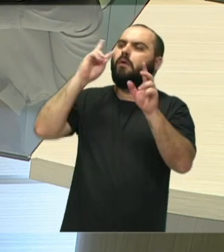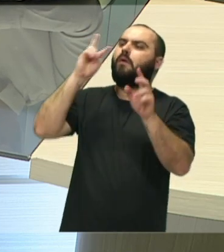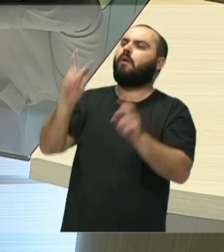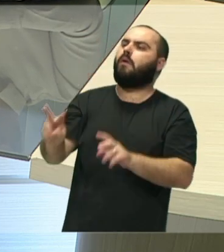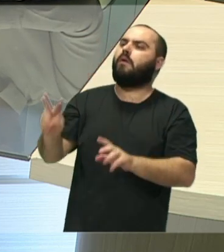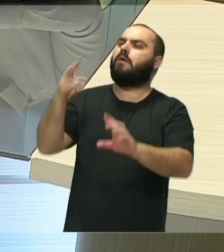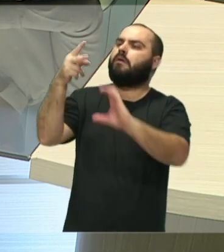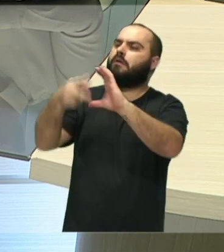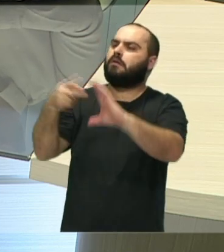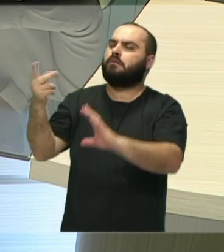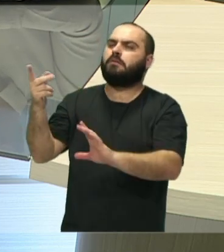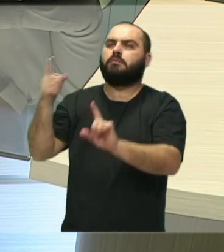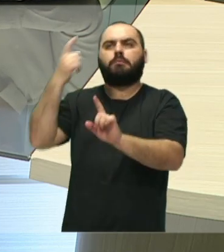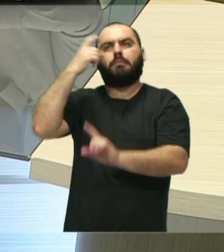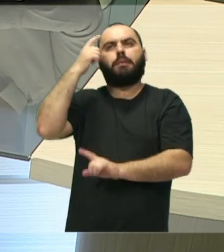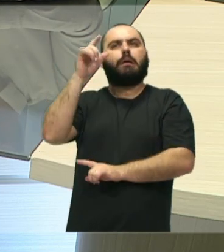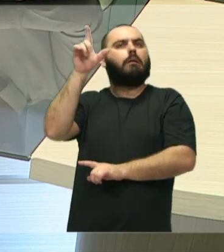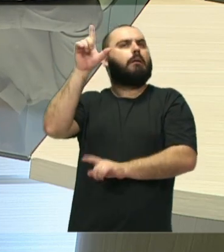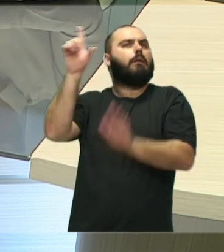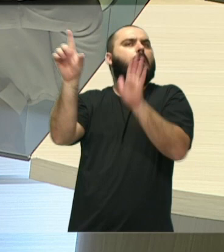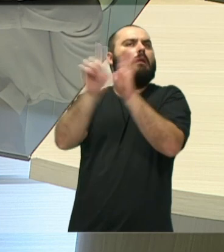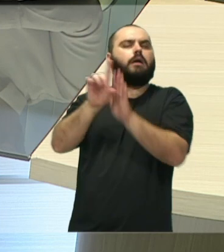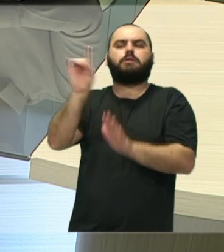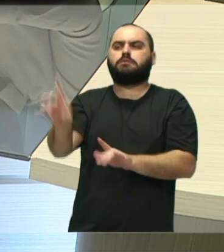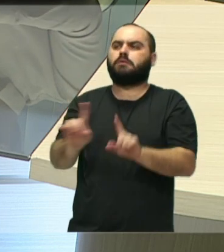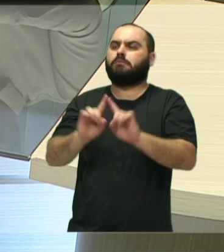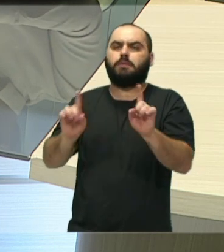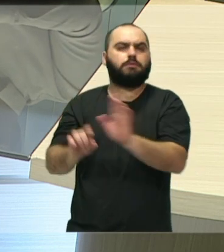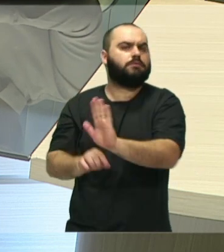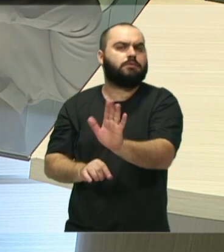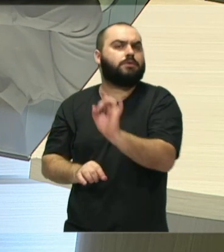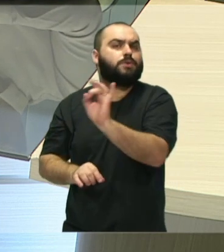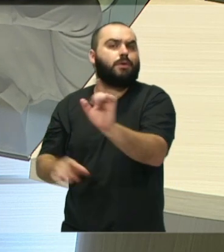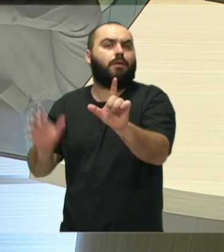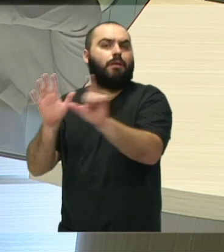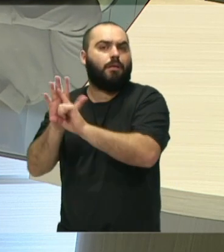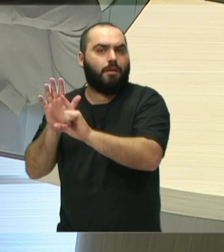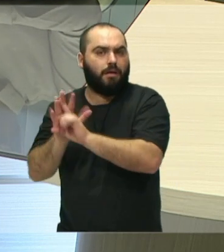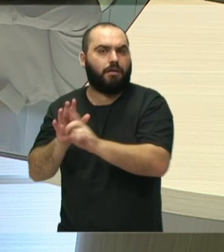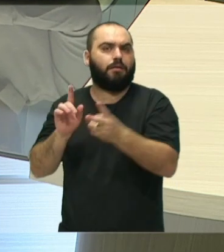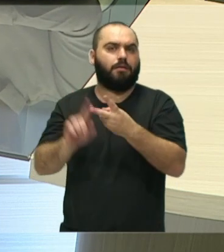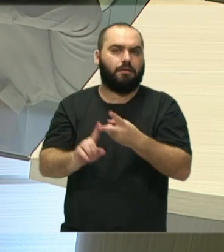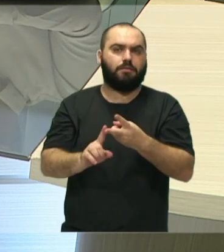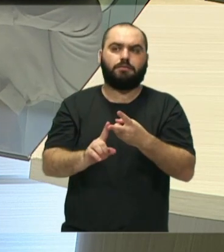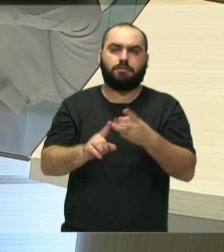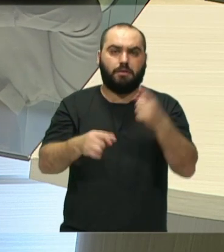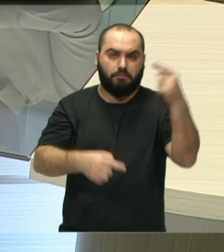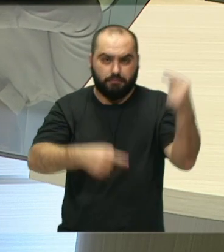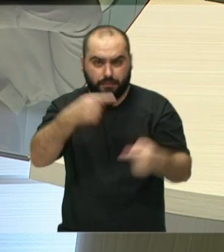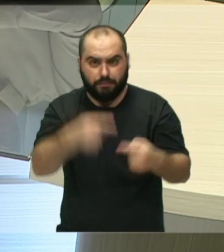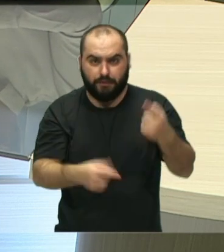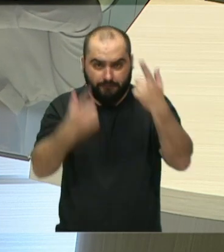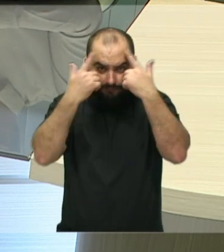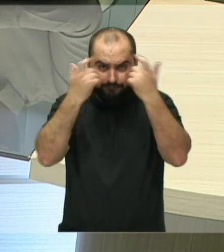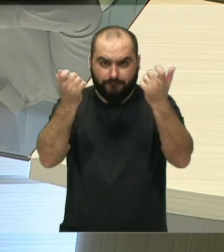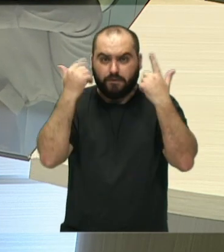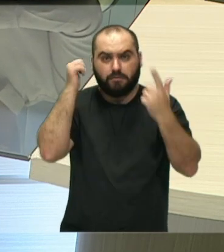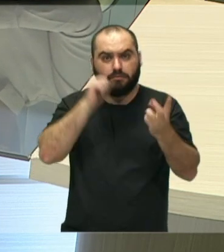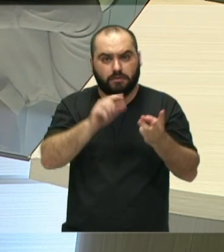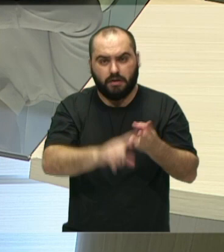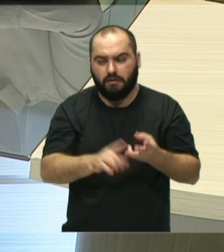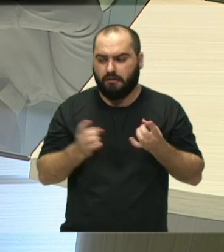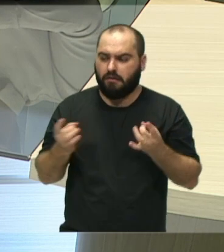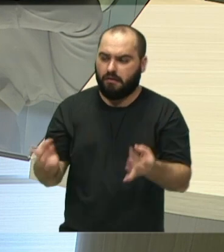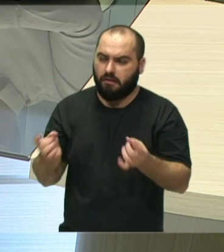falou de leite mas falou de muitas coisas ele falou de mim ambiente falou de da questão da violência do Combate à violência contra a mulher falamos de